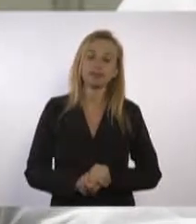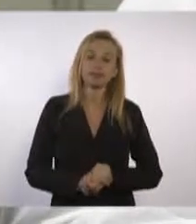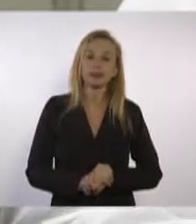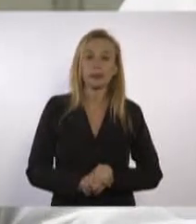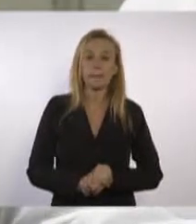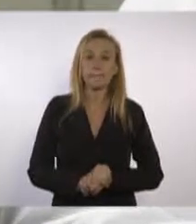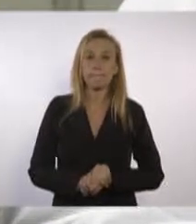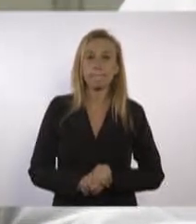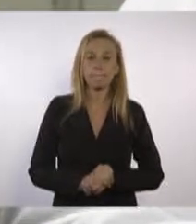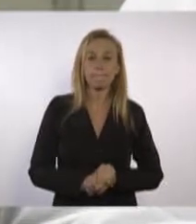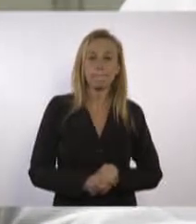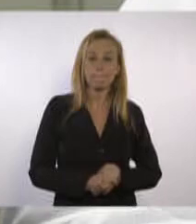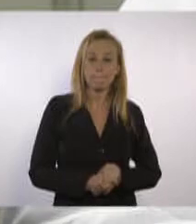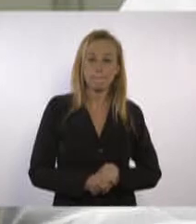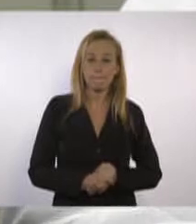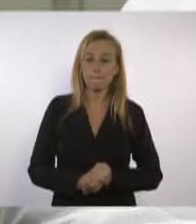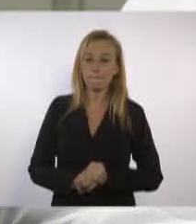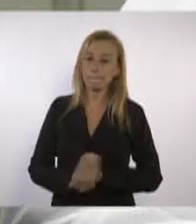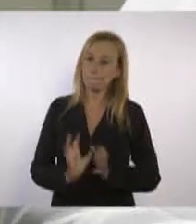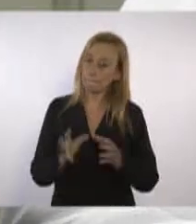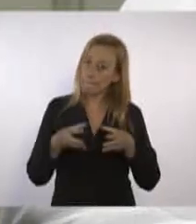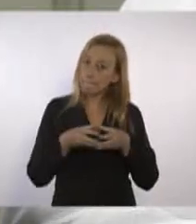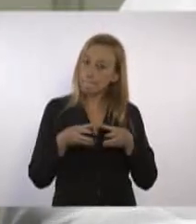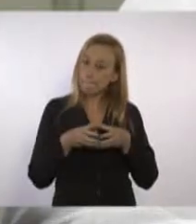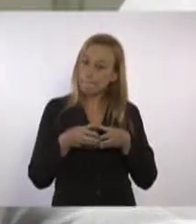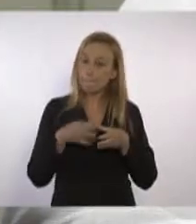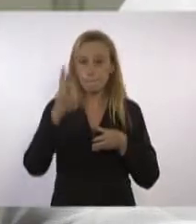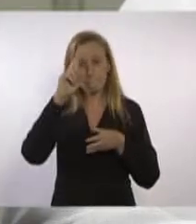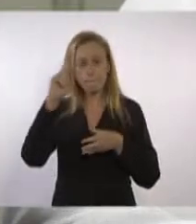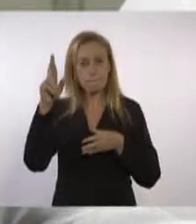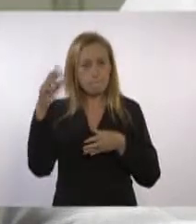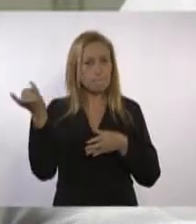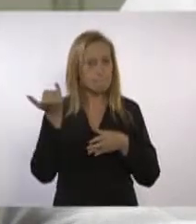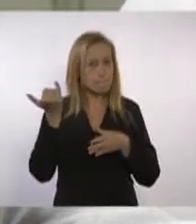essa comissão, como o senhor bem disse,